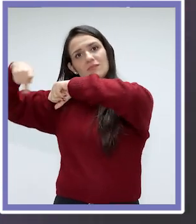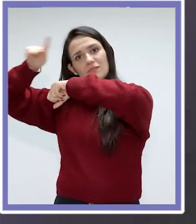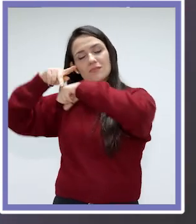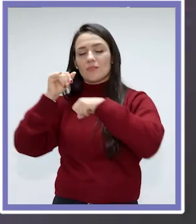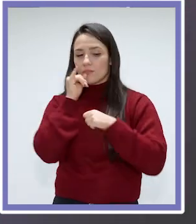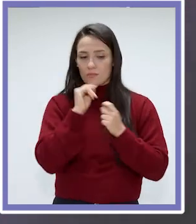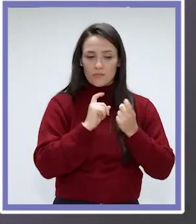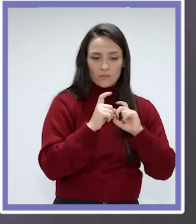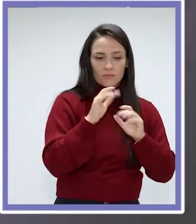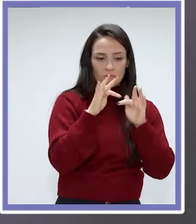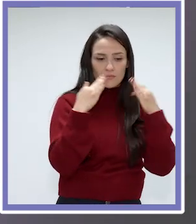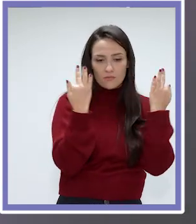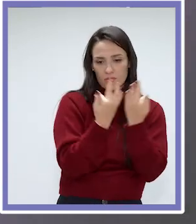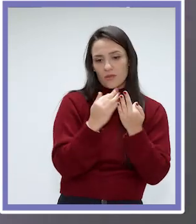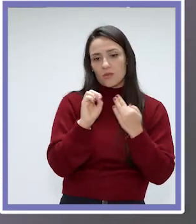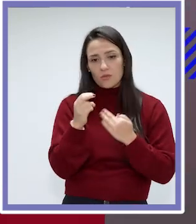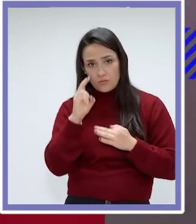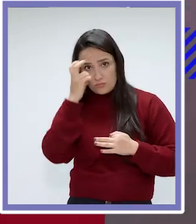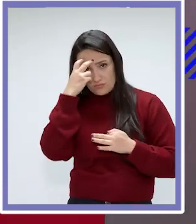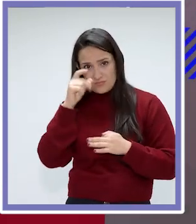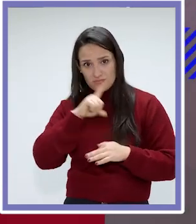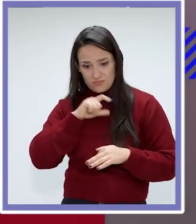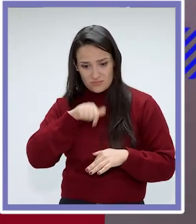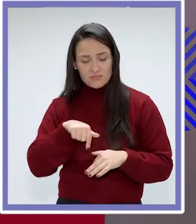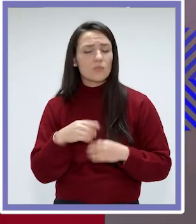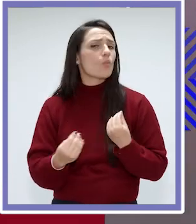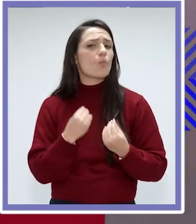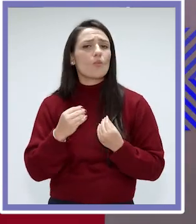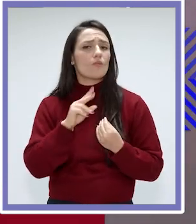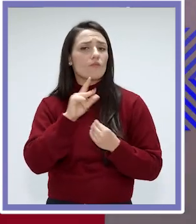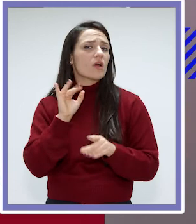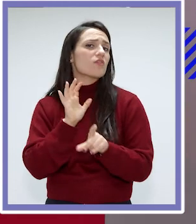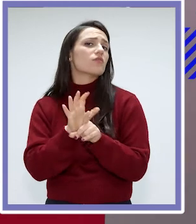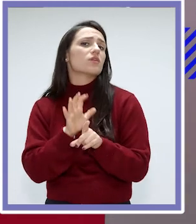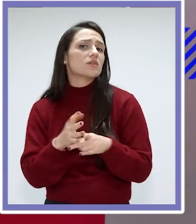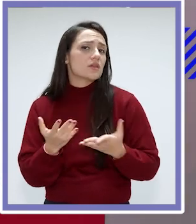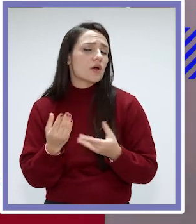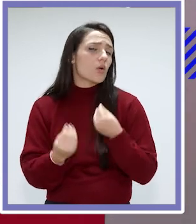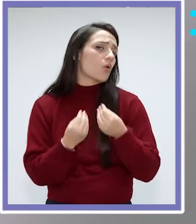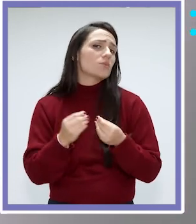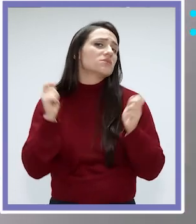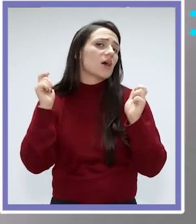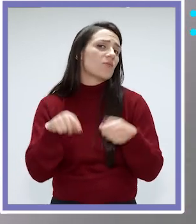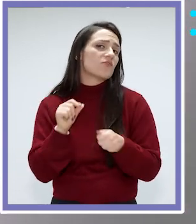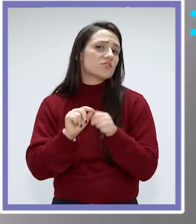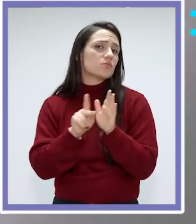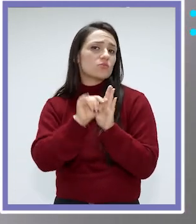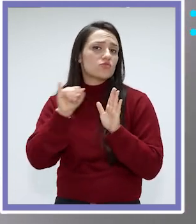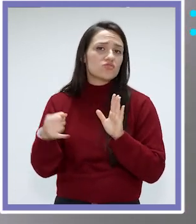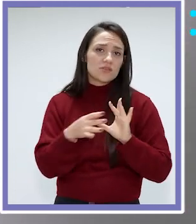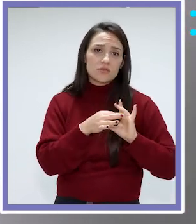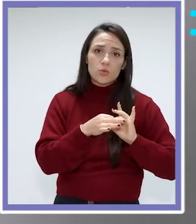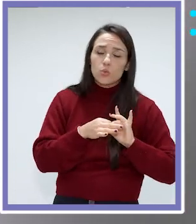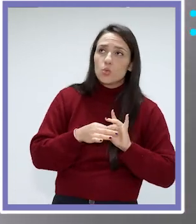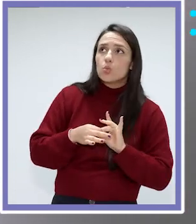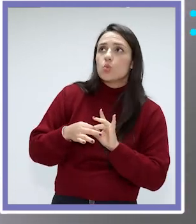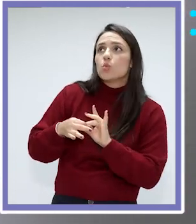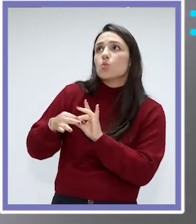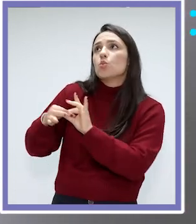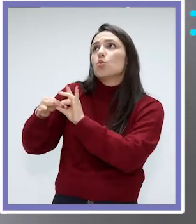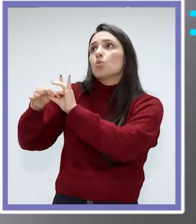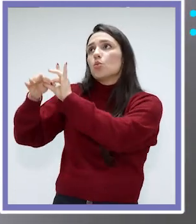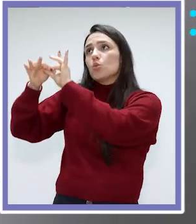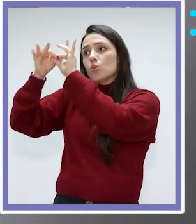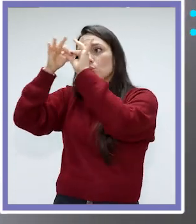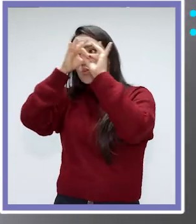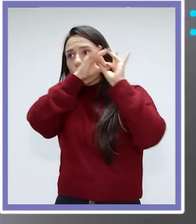nossas reuniões de família ou dentro da cultura que nós temos aqui, e como é que isso também pode ser um grande projeto de integração com